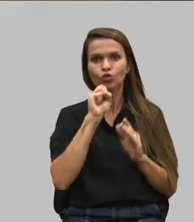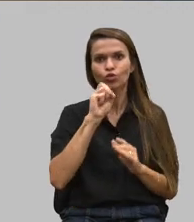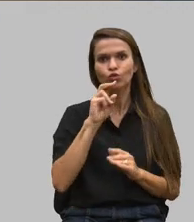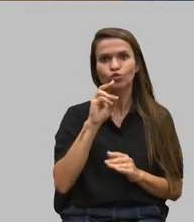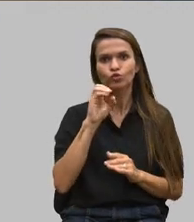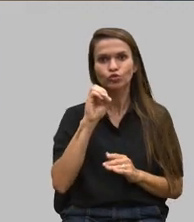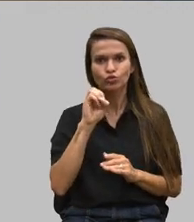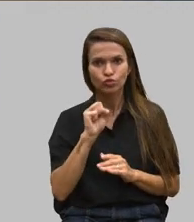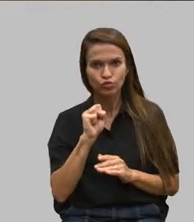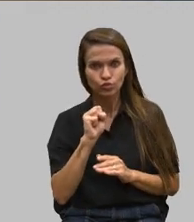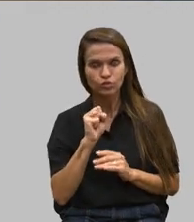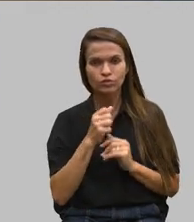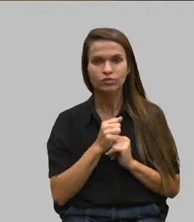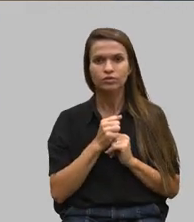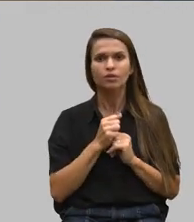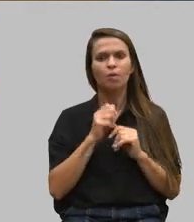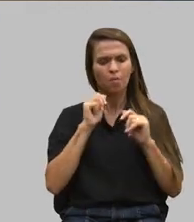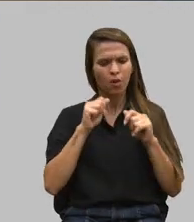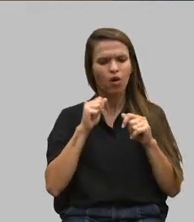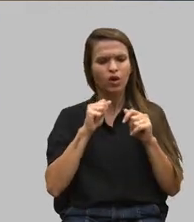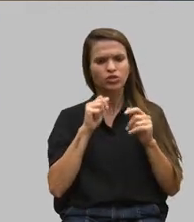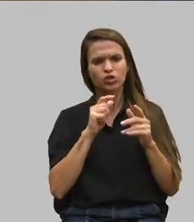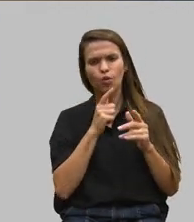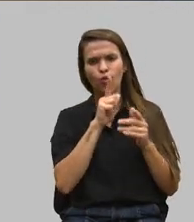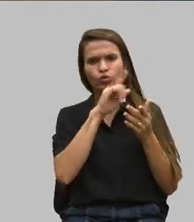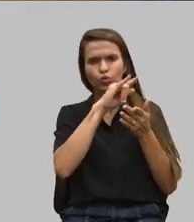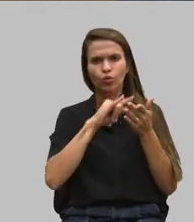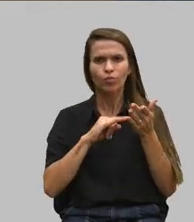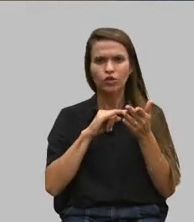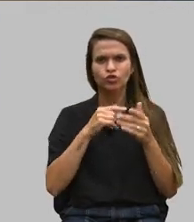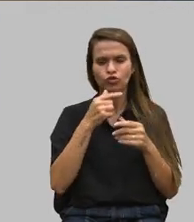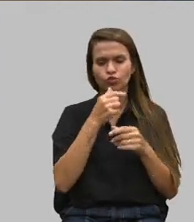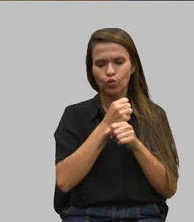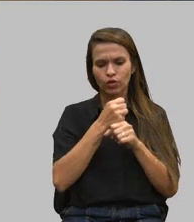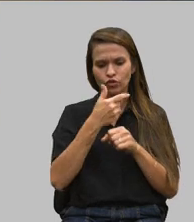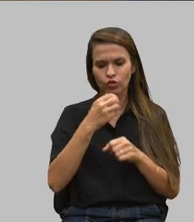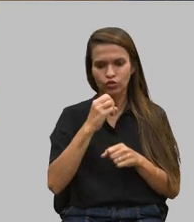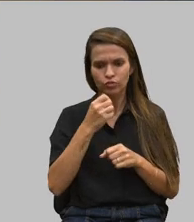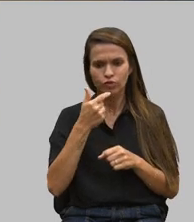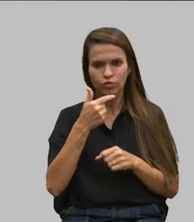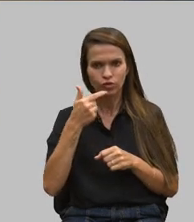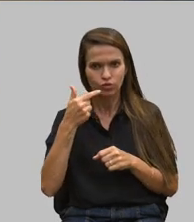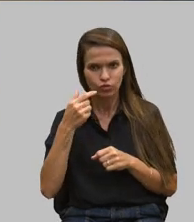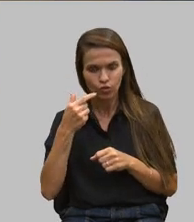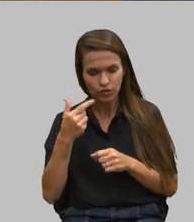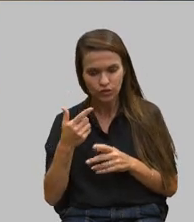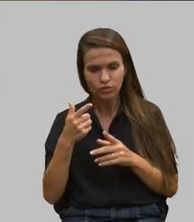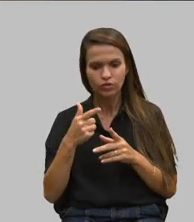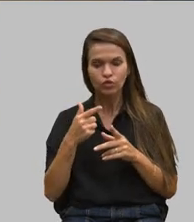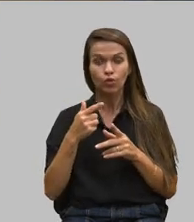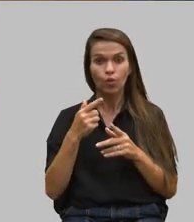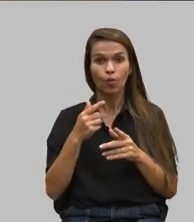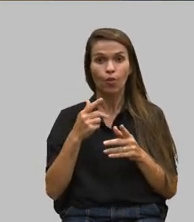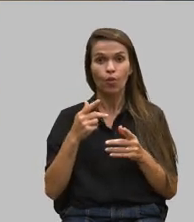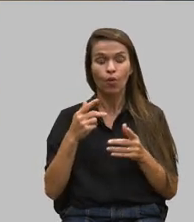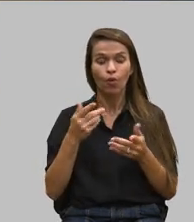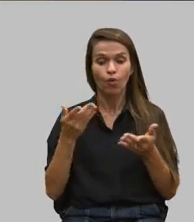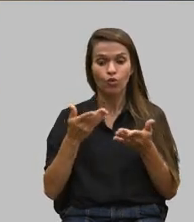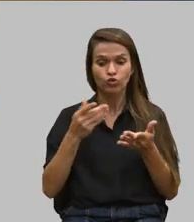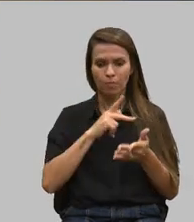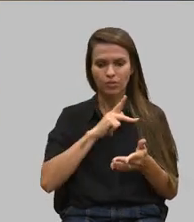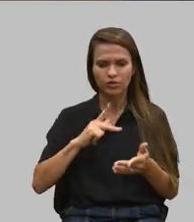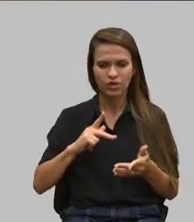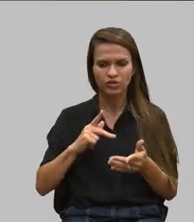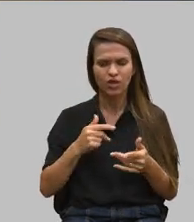a tabela que tem desde 2002 quando o atual presidente entrou né que a consulta fica nos mesmos R 10 há